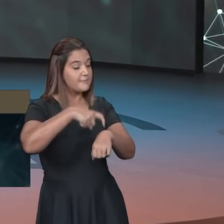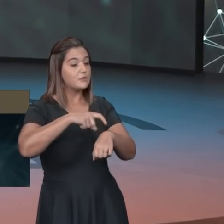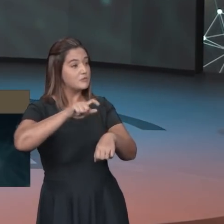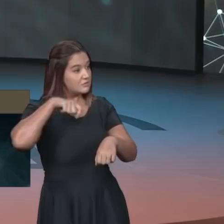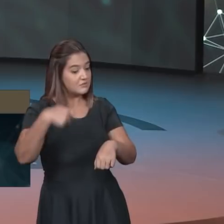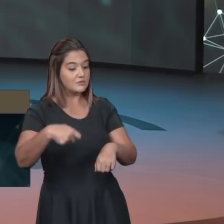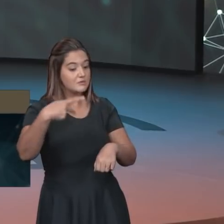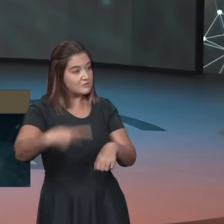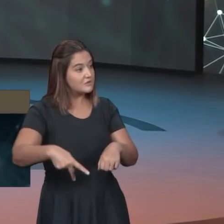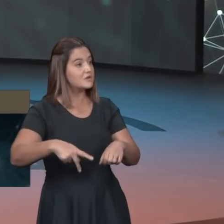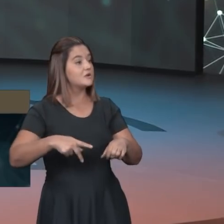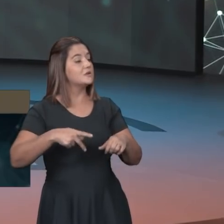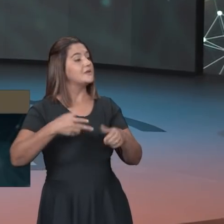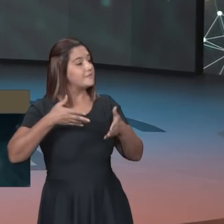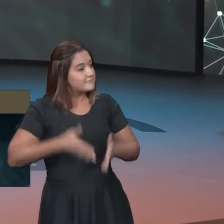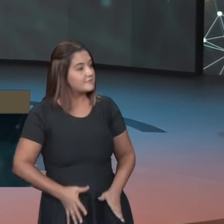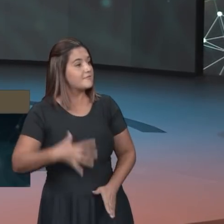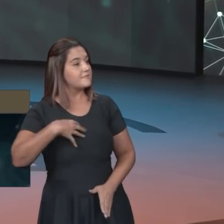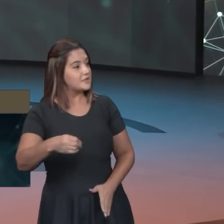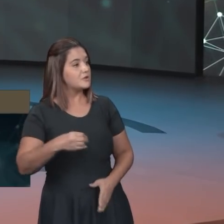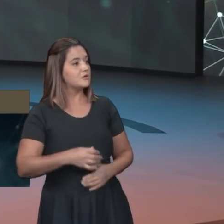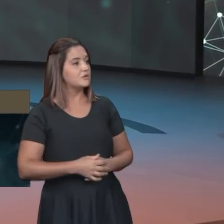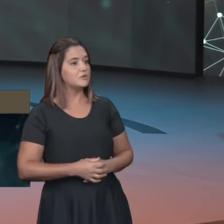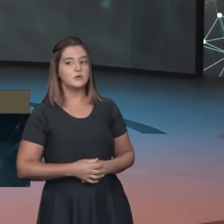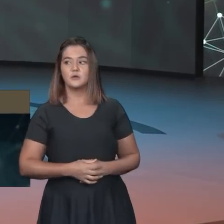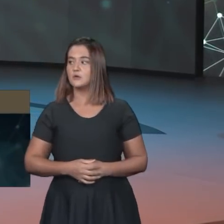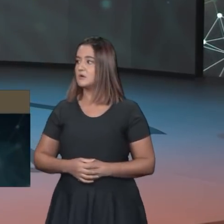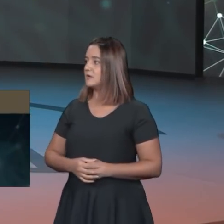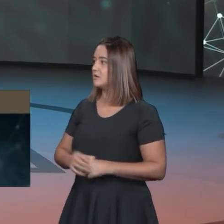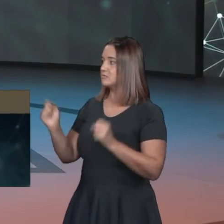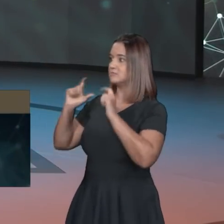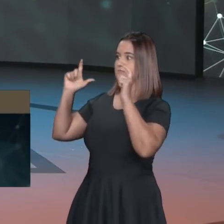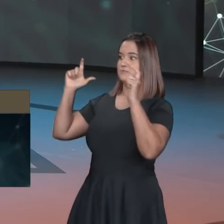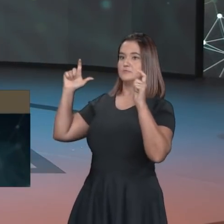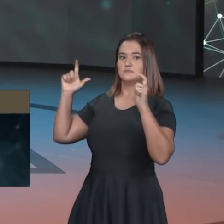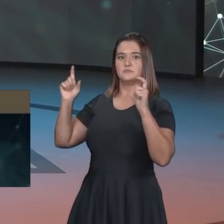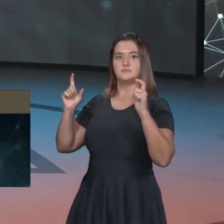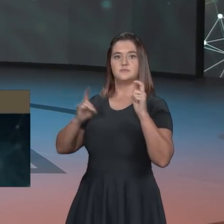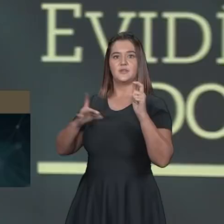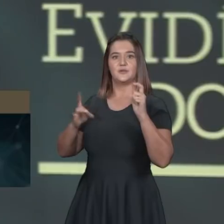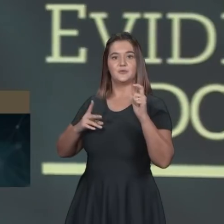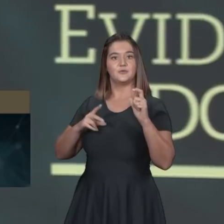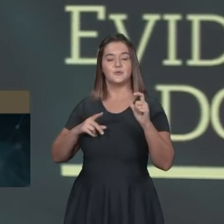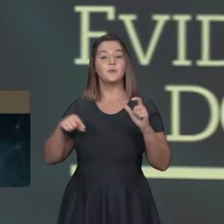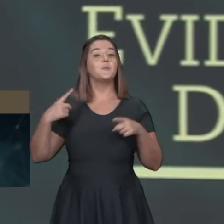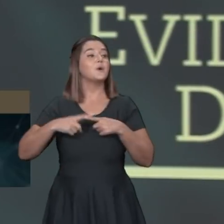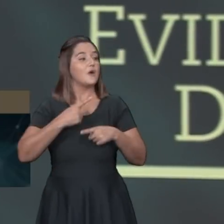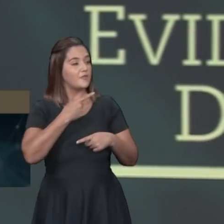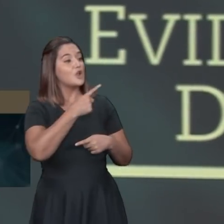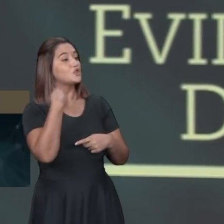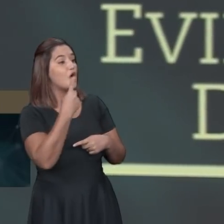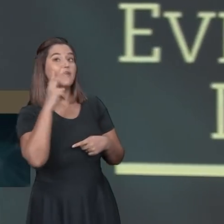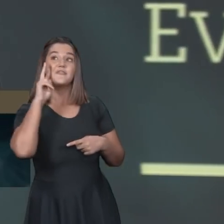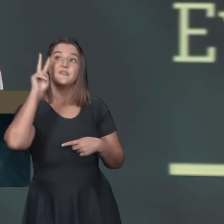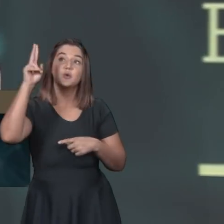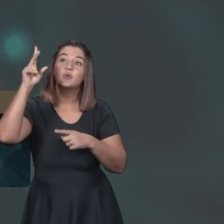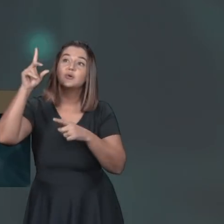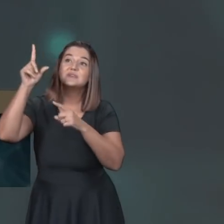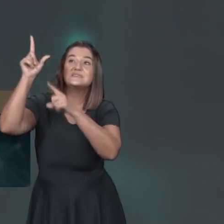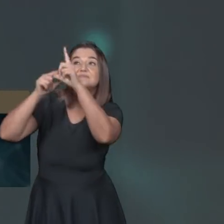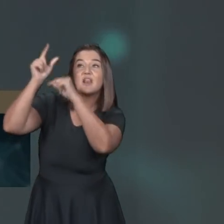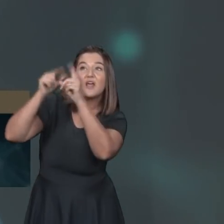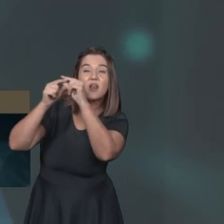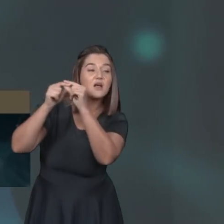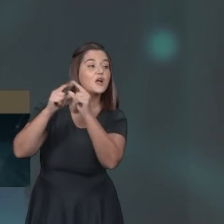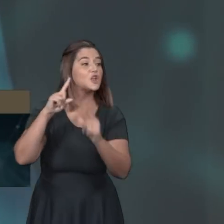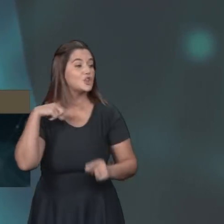Isto mesmo, vimos a sua estrela no Oriente e viemos para adorá-lo. Quando eu vejo essas evidências